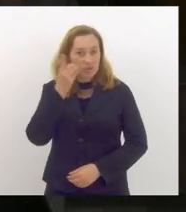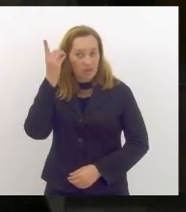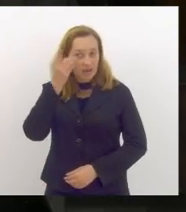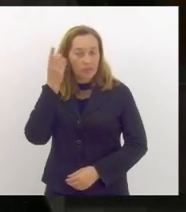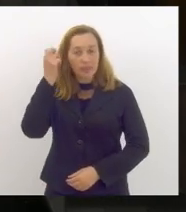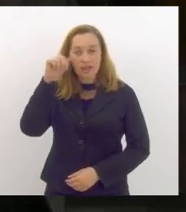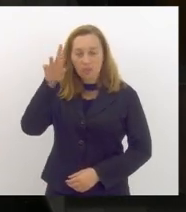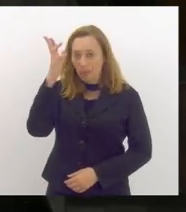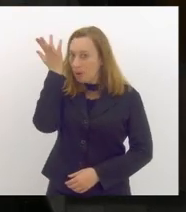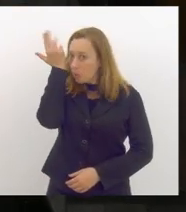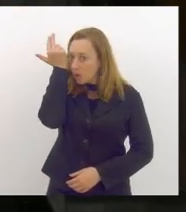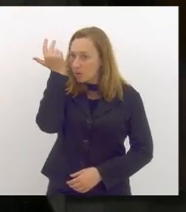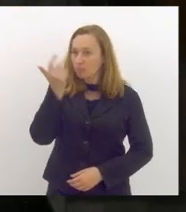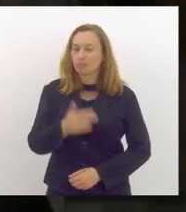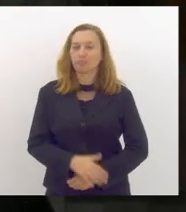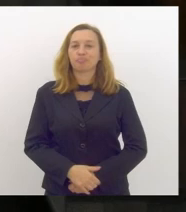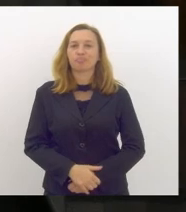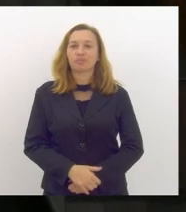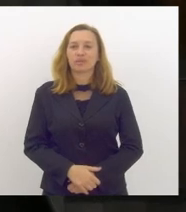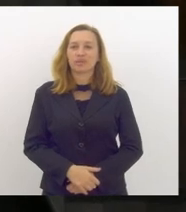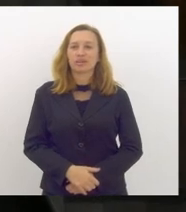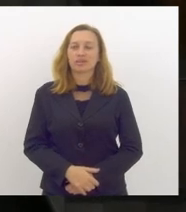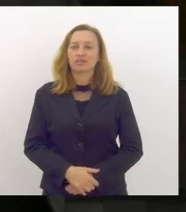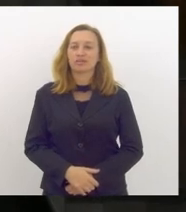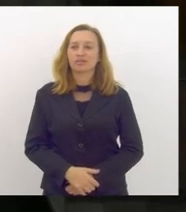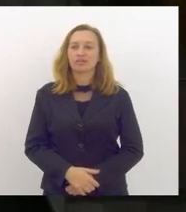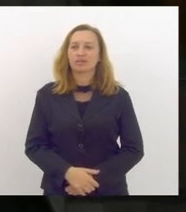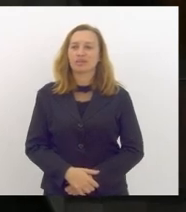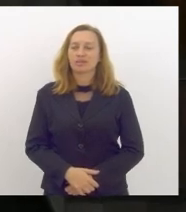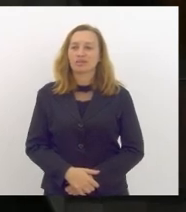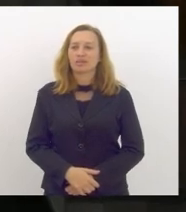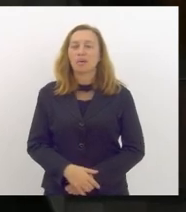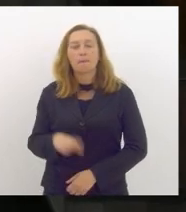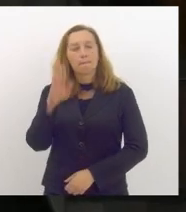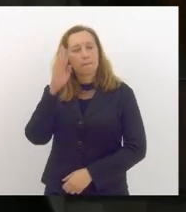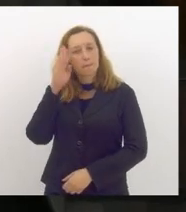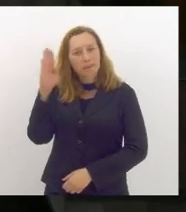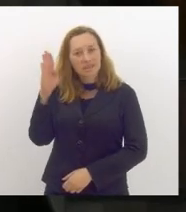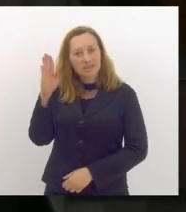ele é o Marco ele a nossa principal referência